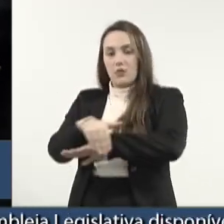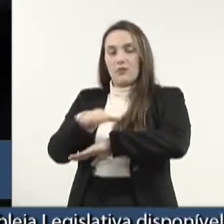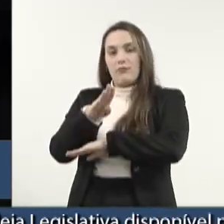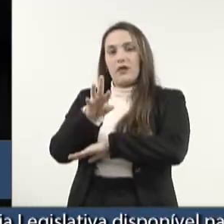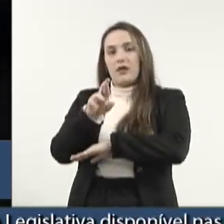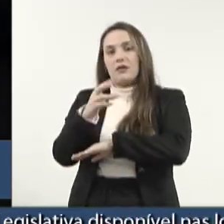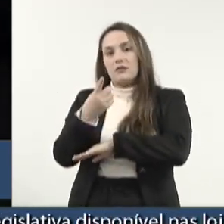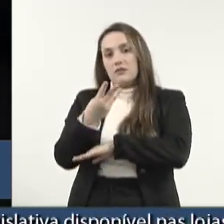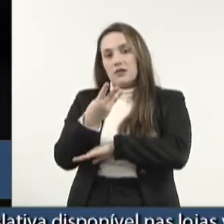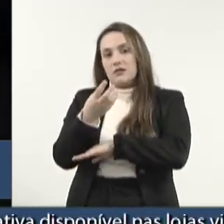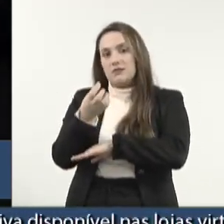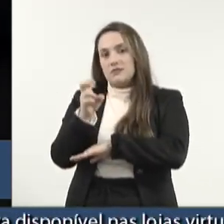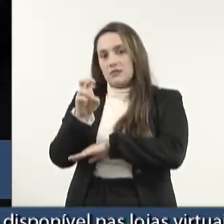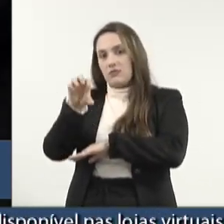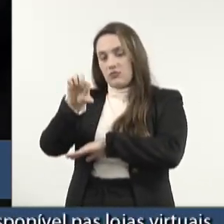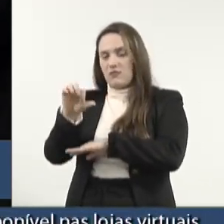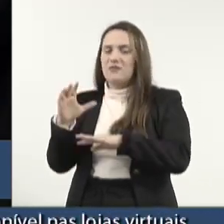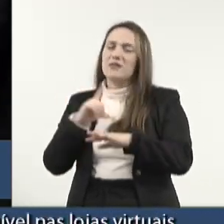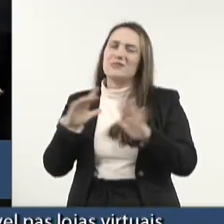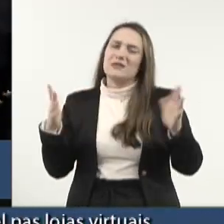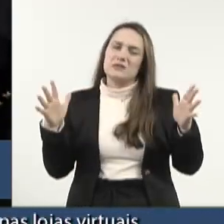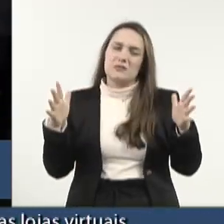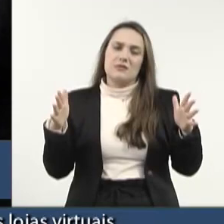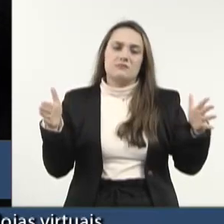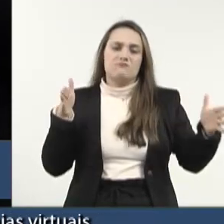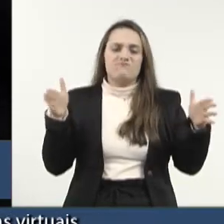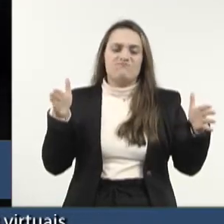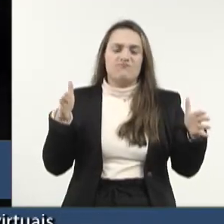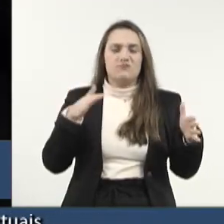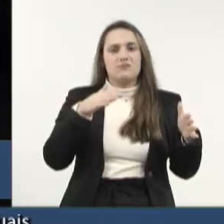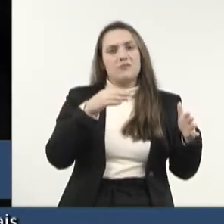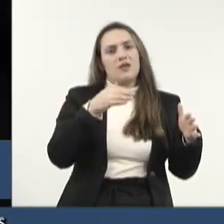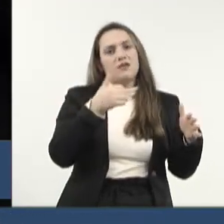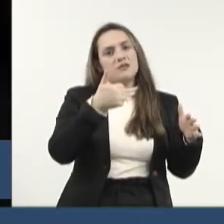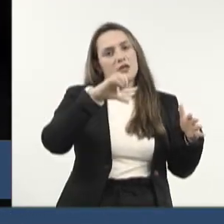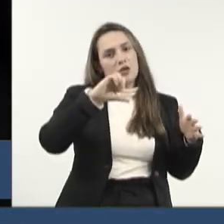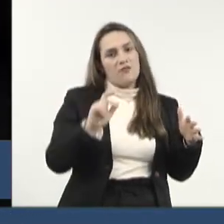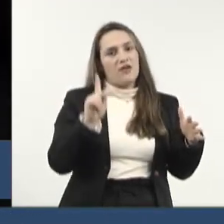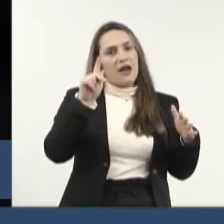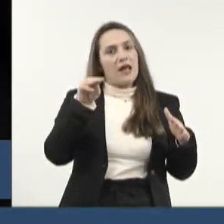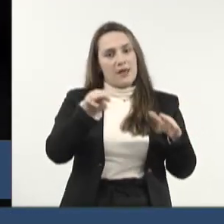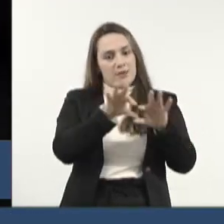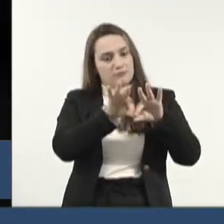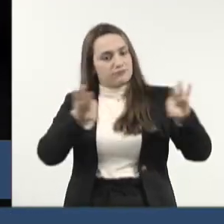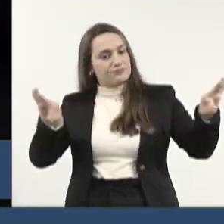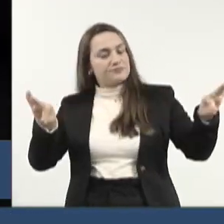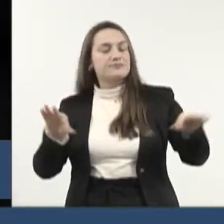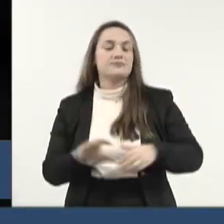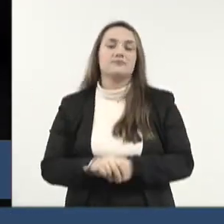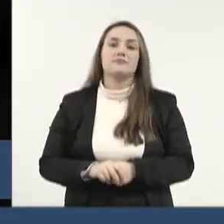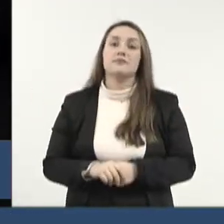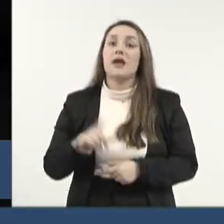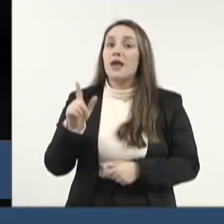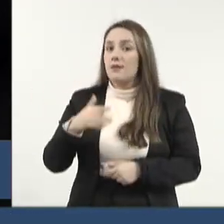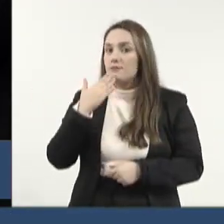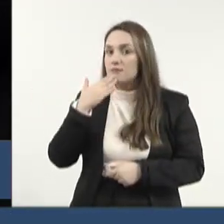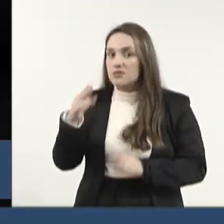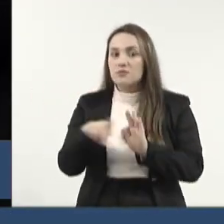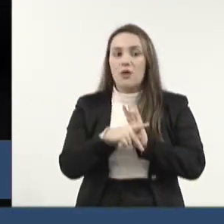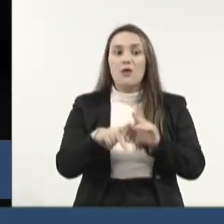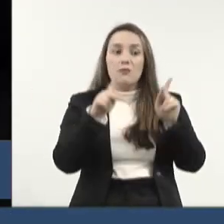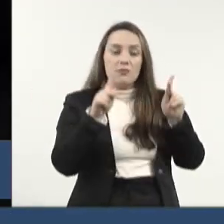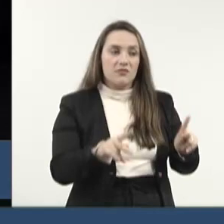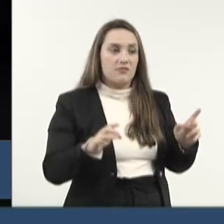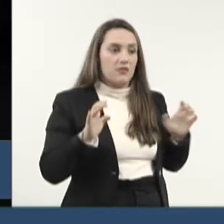com extensão de aproximadamente 19 quilômetros. A proposição se deve a uma demanda da população de Costa